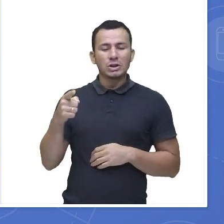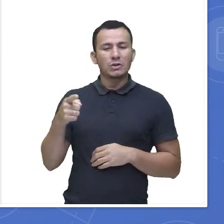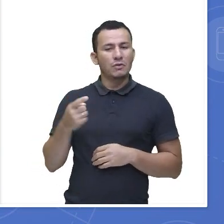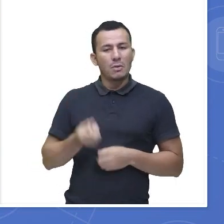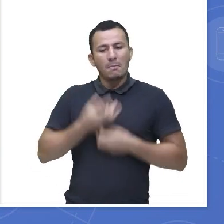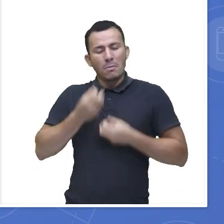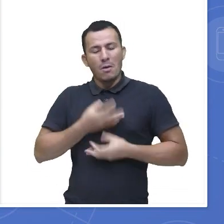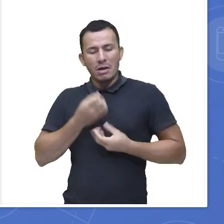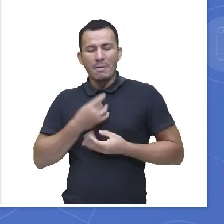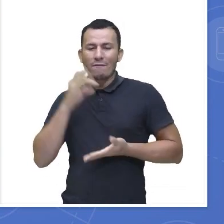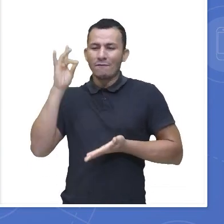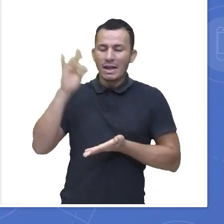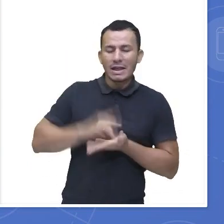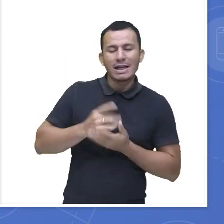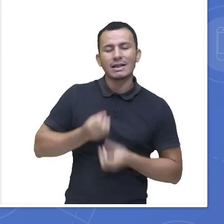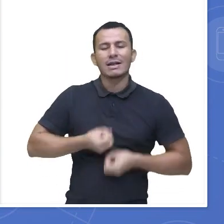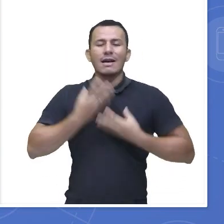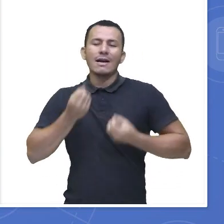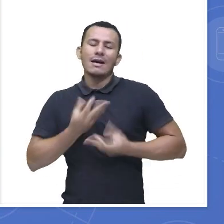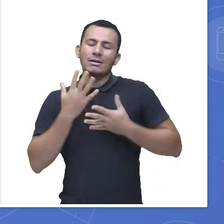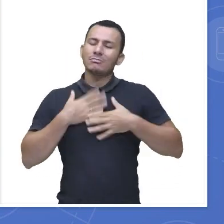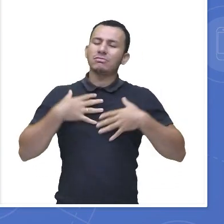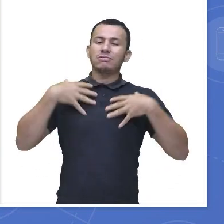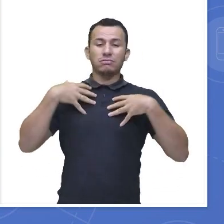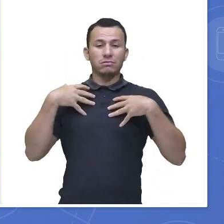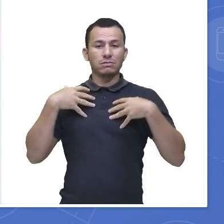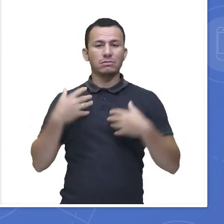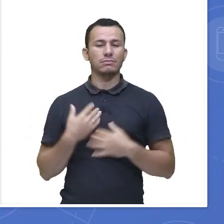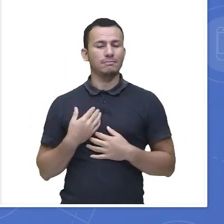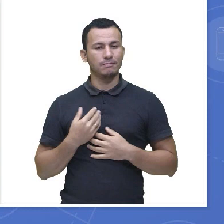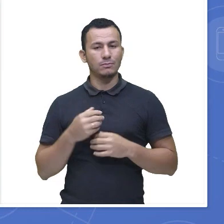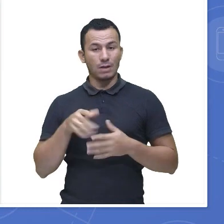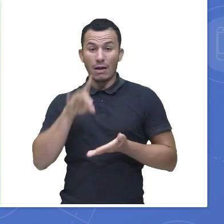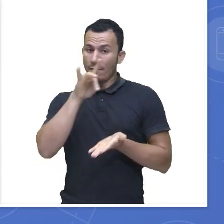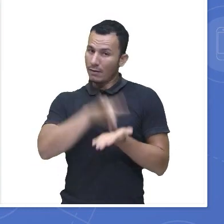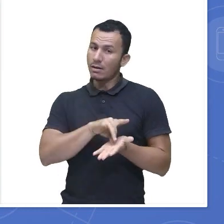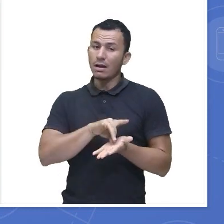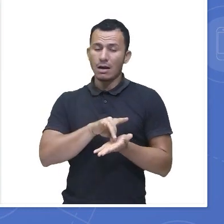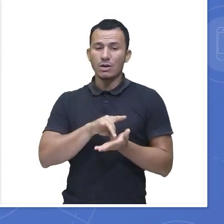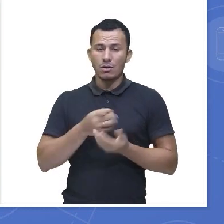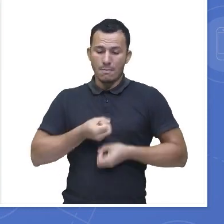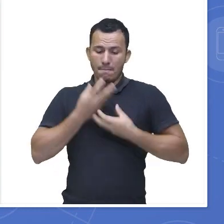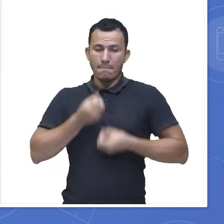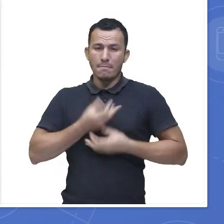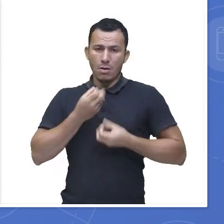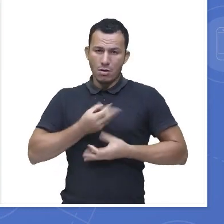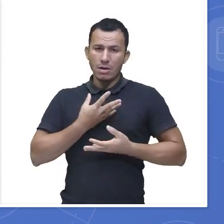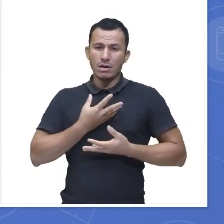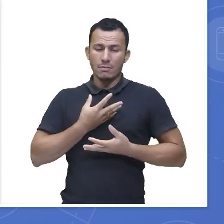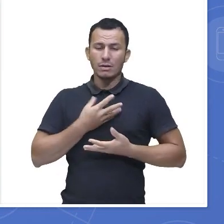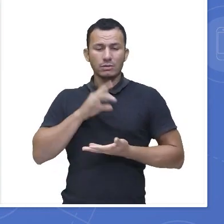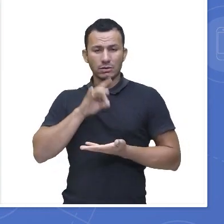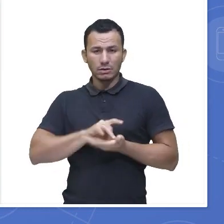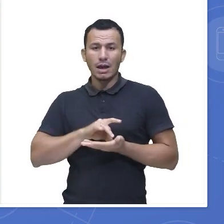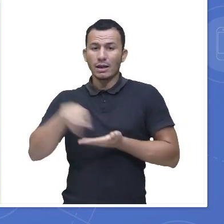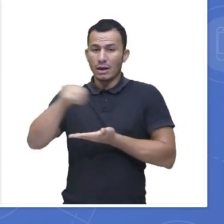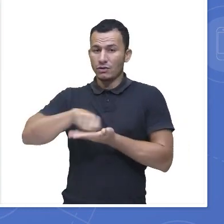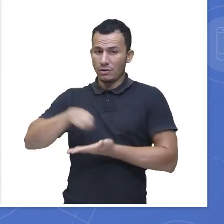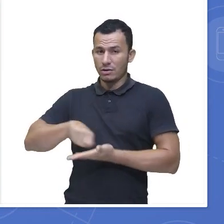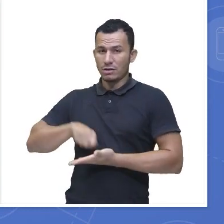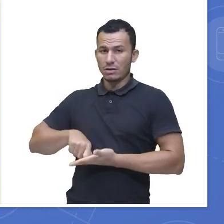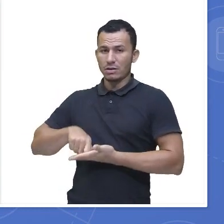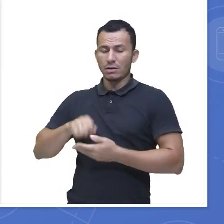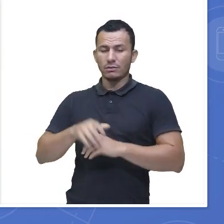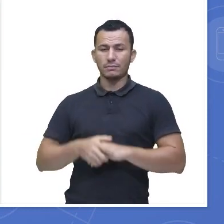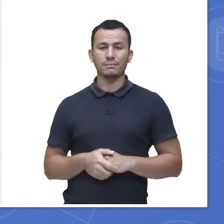de verdadeira poesia. Gente, poema é o concreto, tá? A poesia, mas ali concreta, escrita.